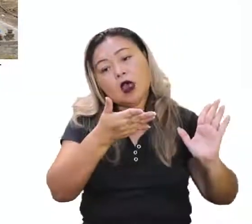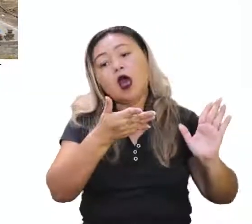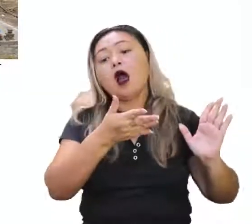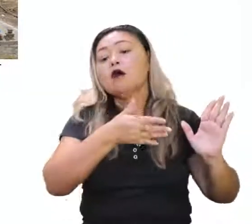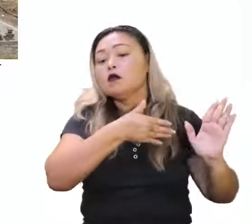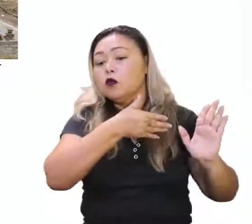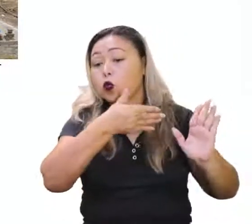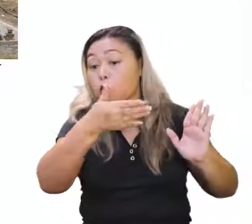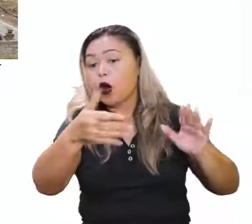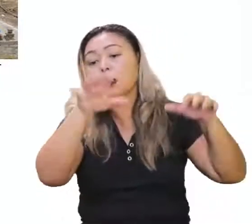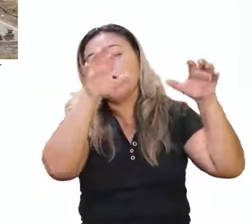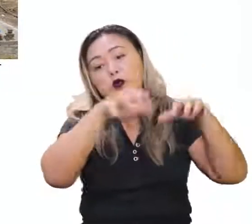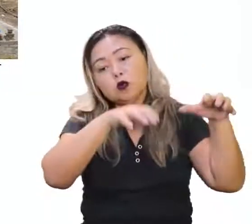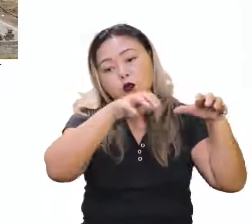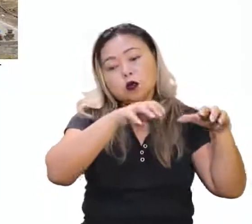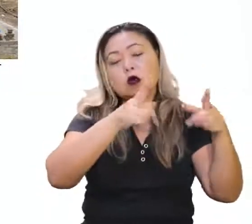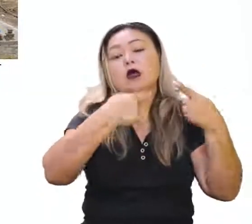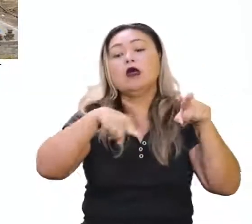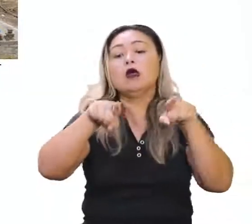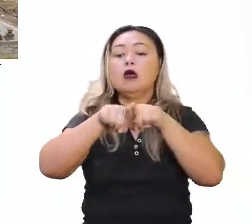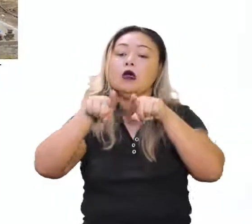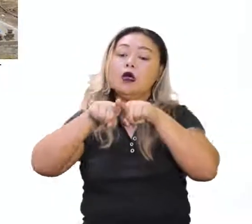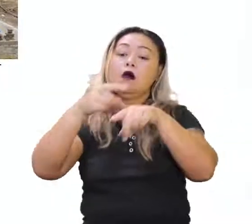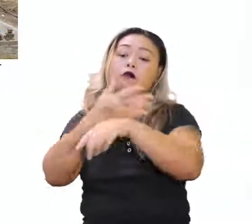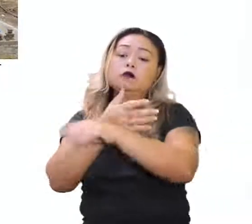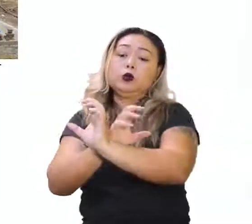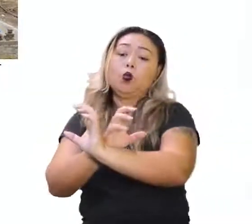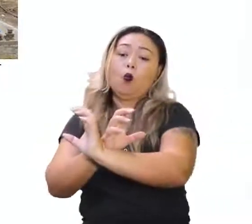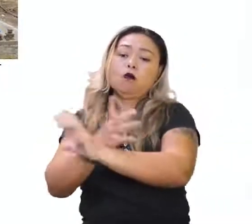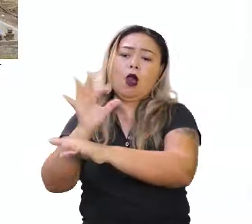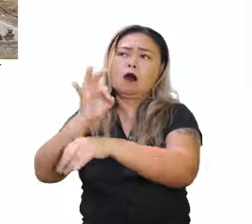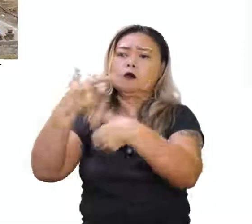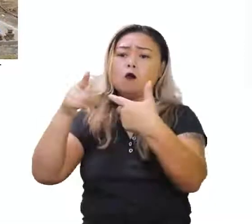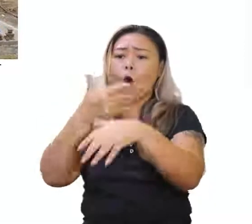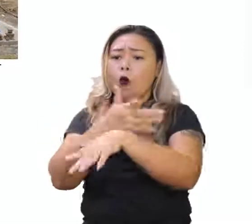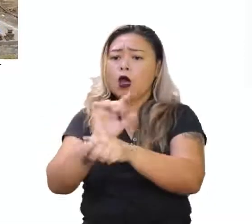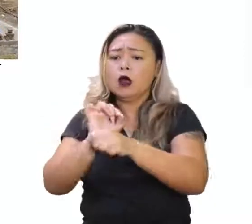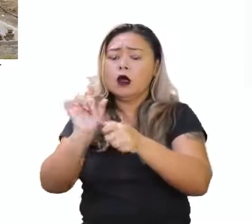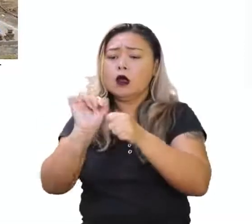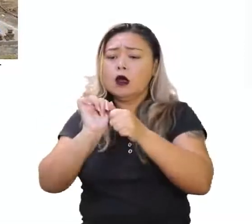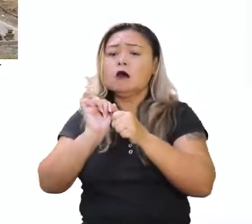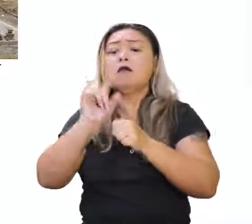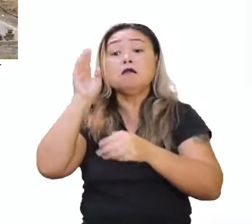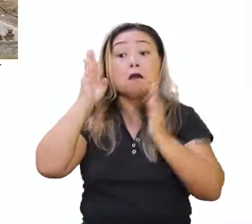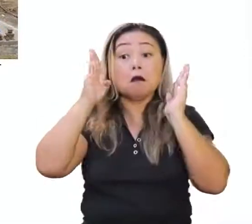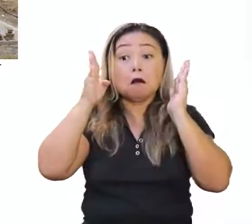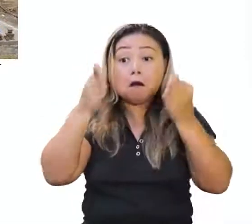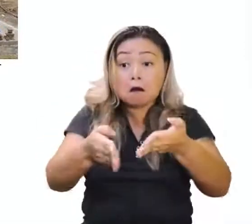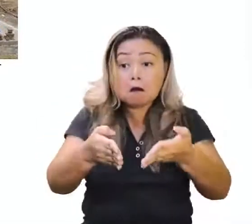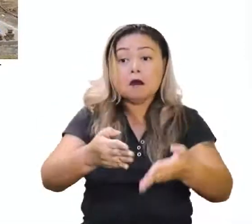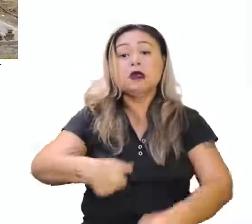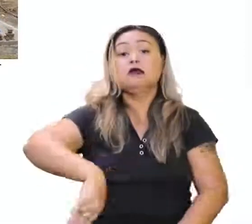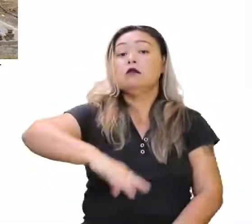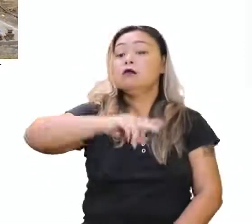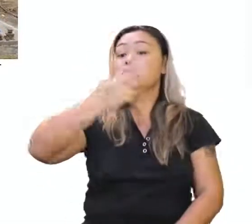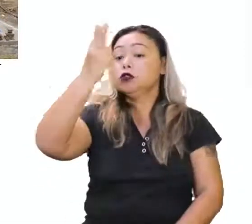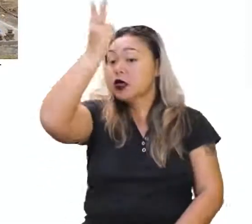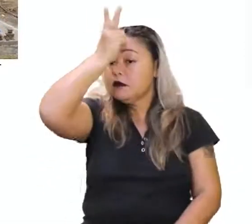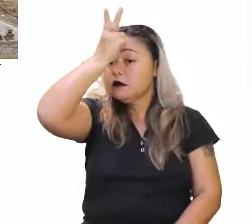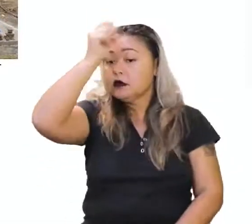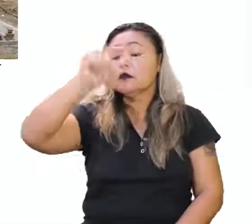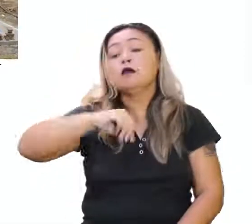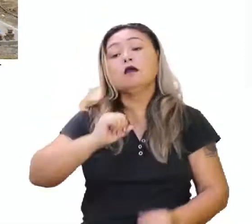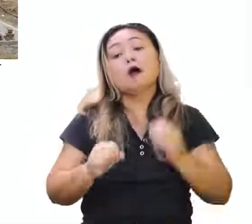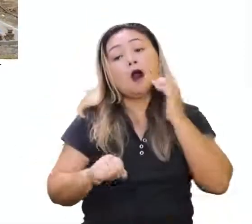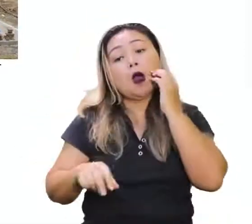na estação chuvosa como na estiagem. Principalmente para caprinos. Eu falei lá sobre